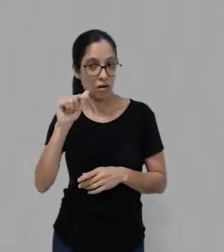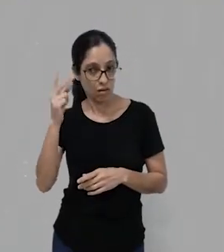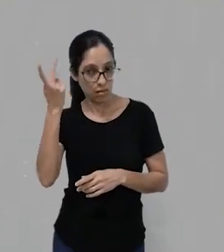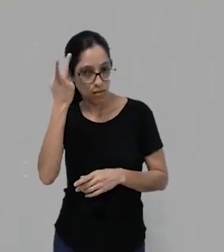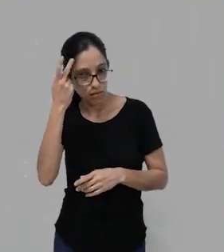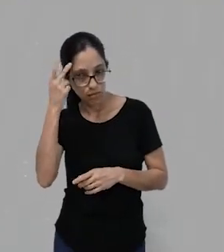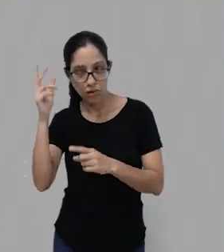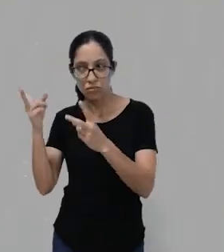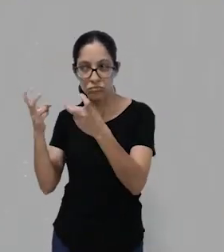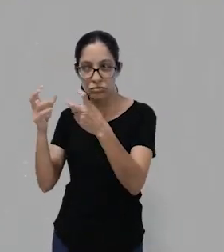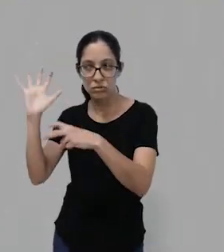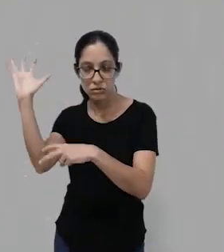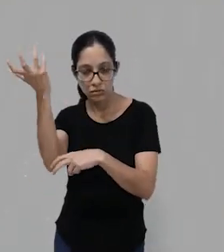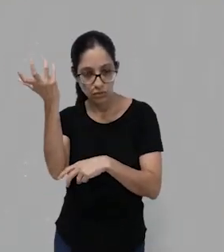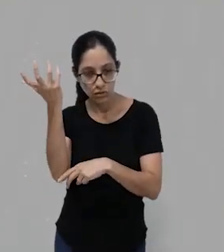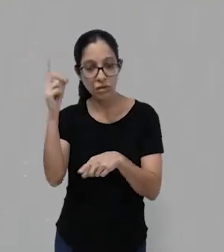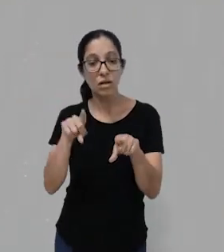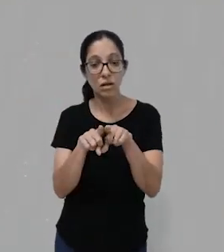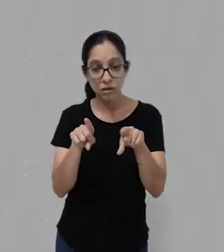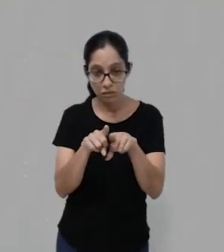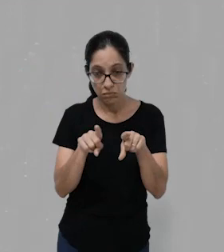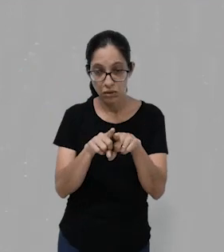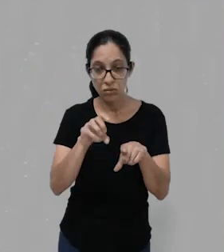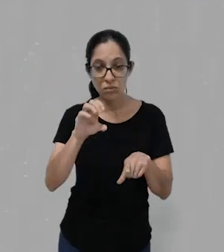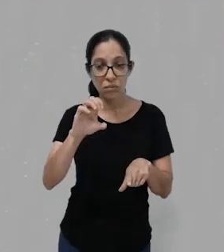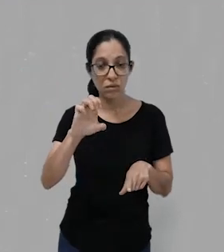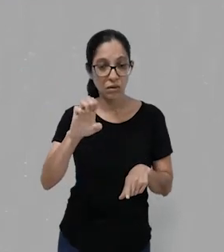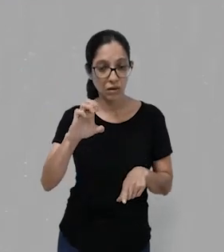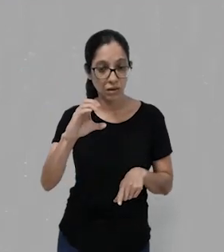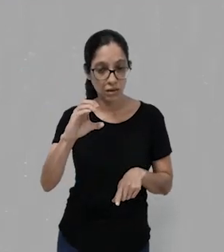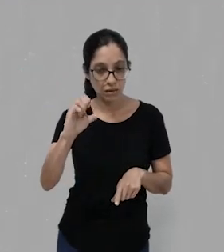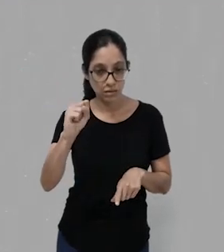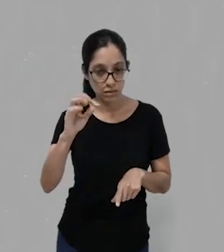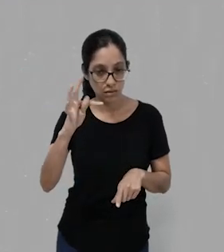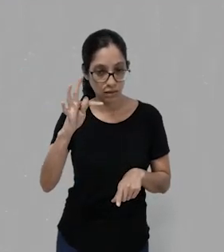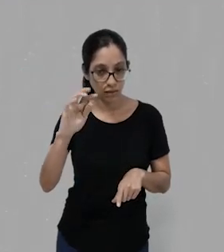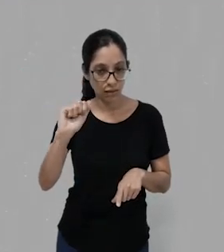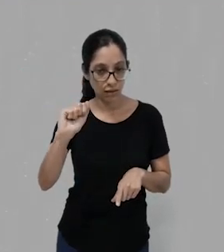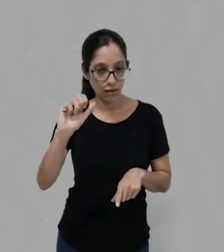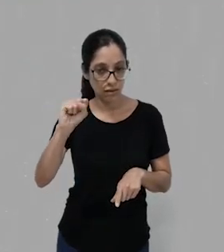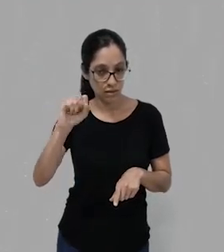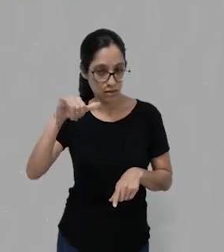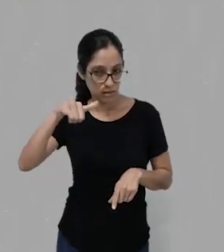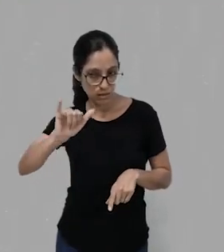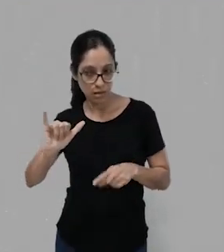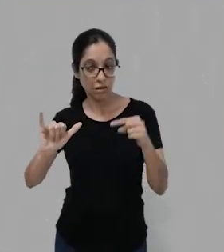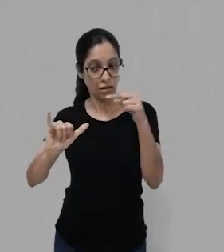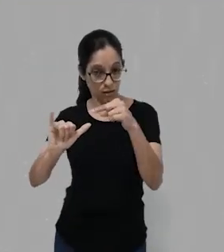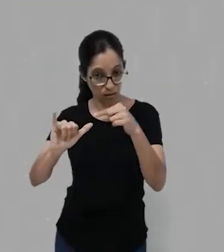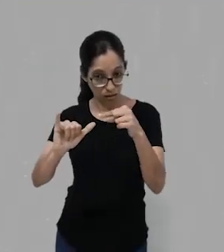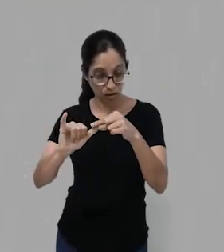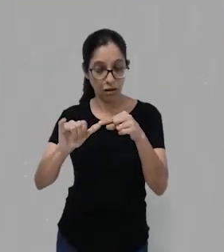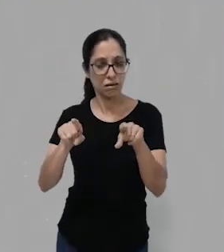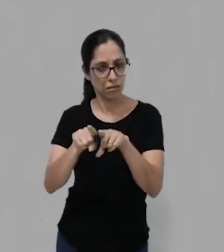vez, também é uma droga perturbadora. Também causa o quê? Alucinações. Mas o êxtase nós já vimos que é uma droga o quê? É